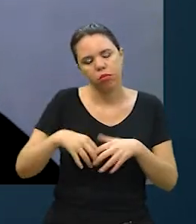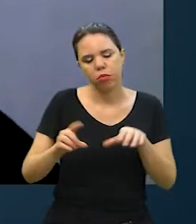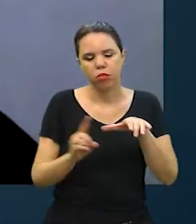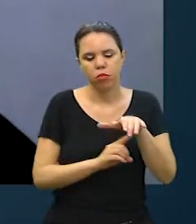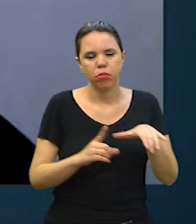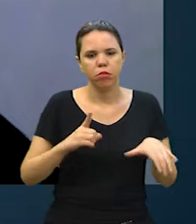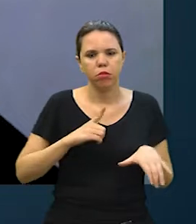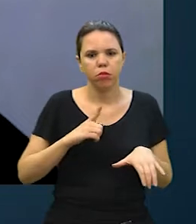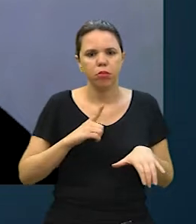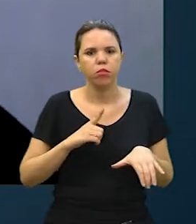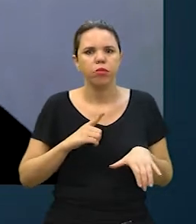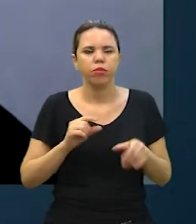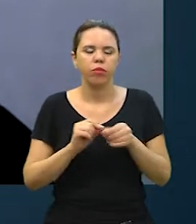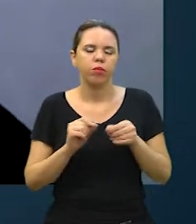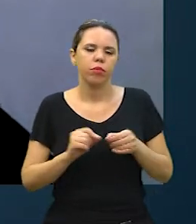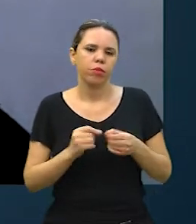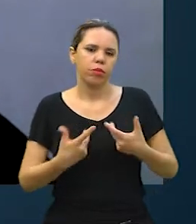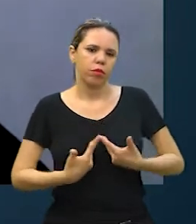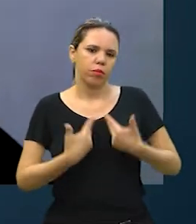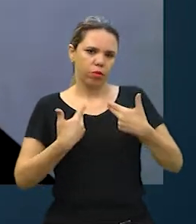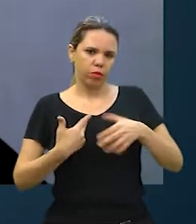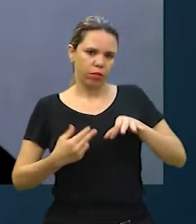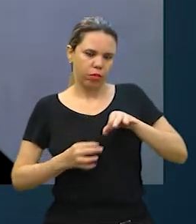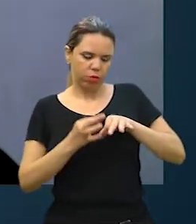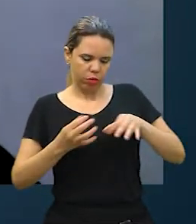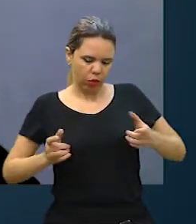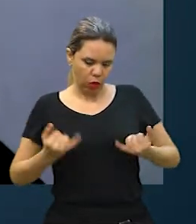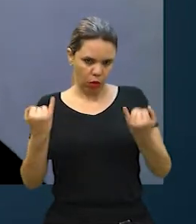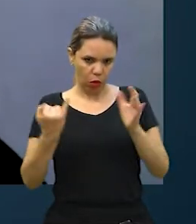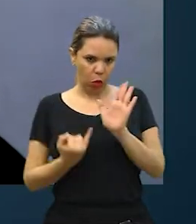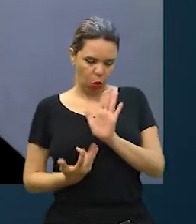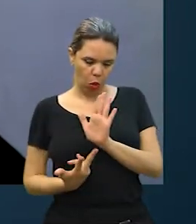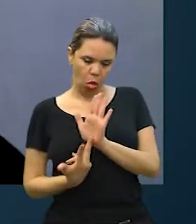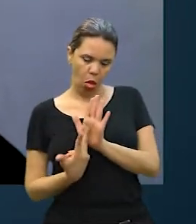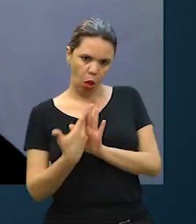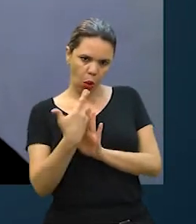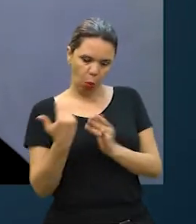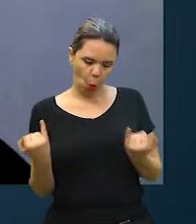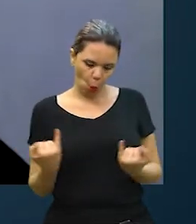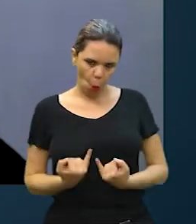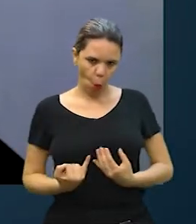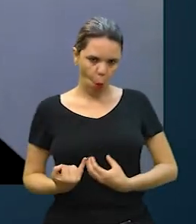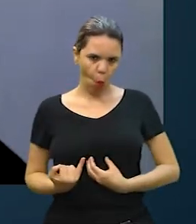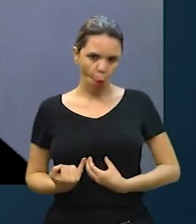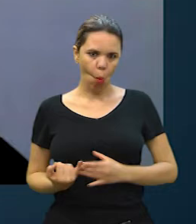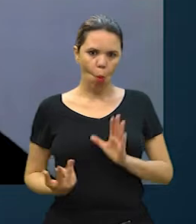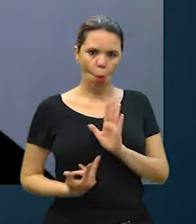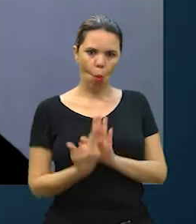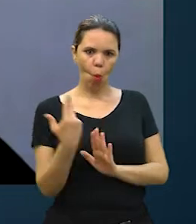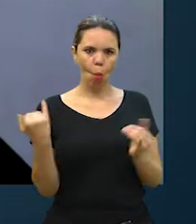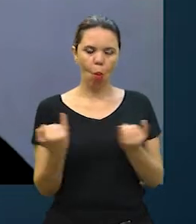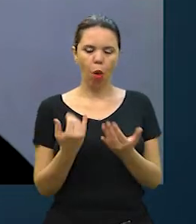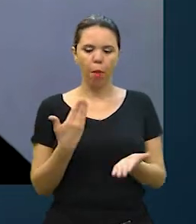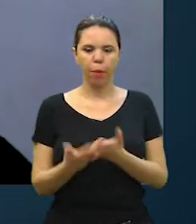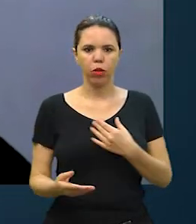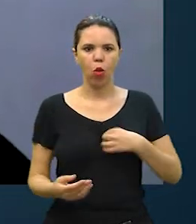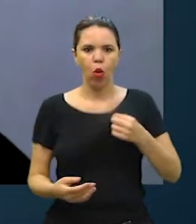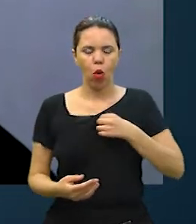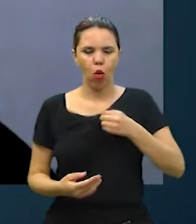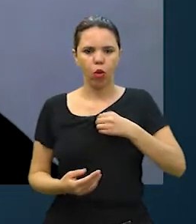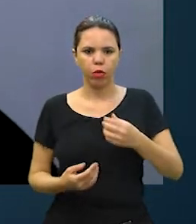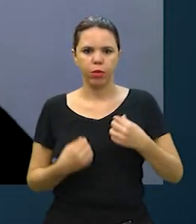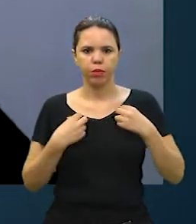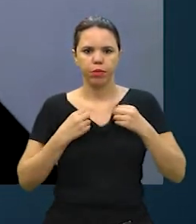cliente que tinha feito bariátrica. Então, cirurgia bariátrica, teve uma grande perda de peso, então ele perdeu praticamente todas as roupas do